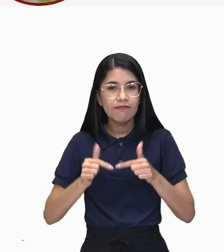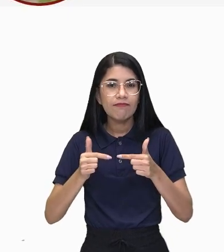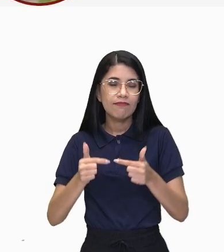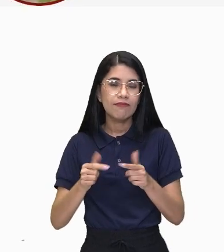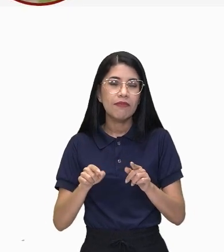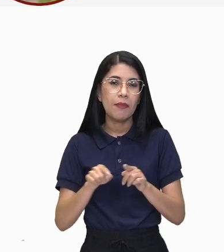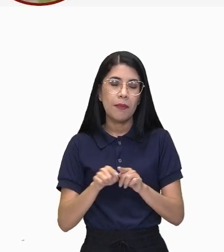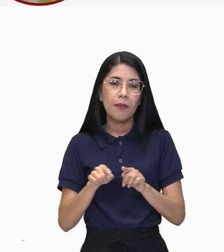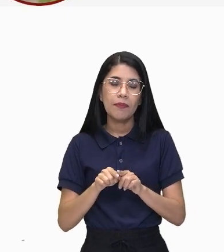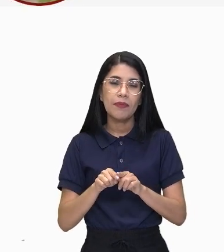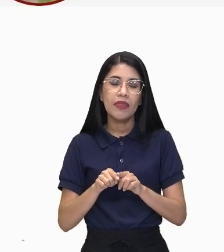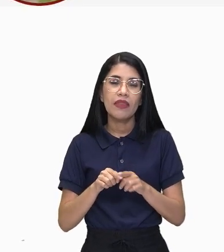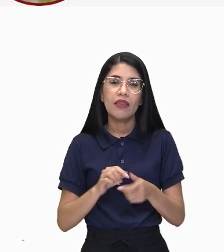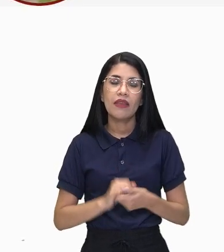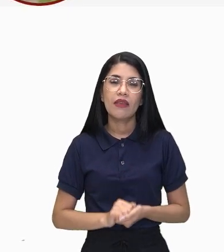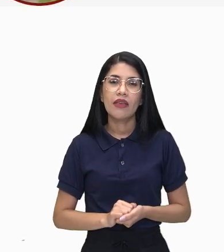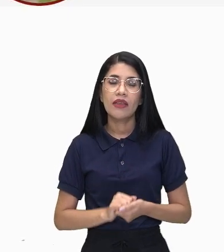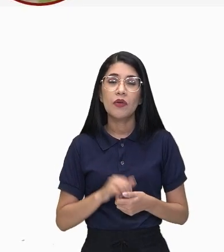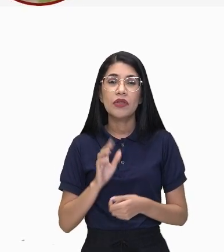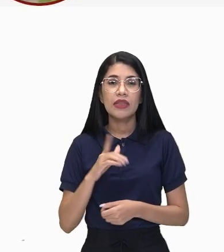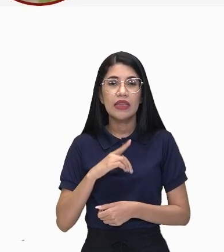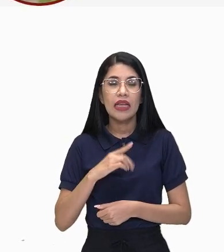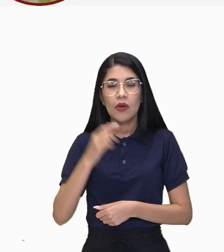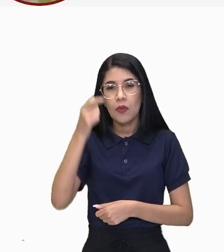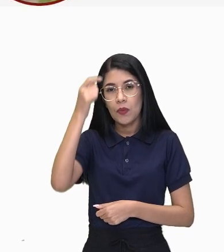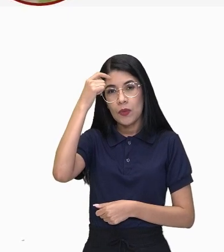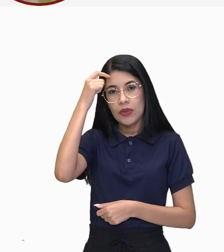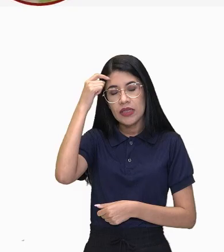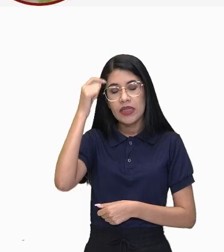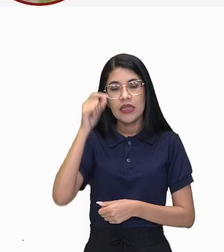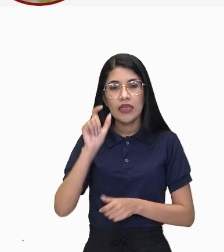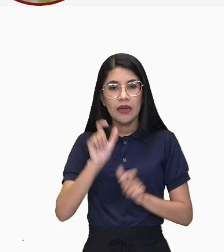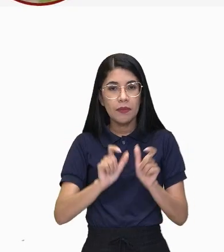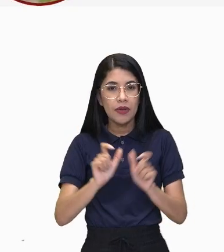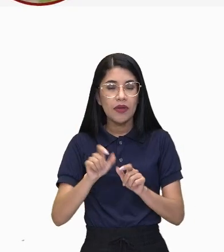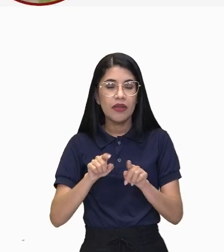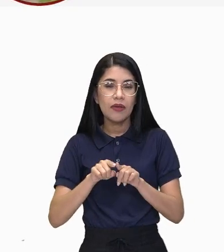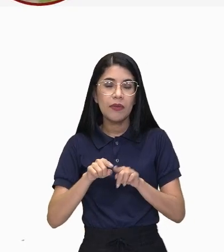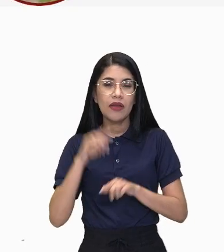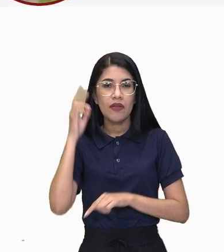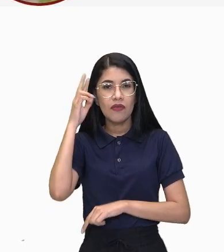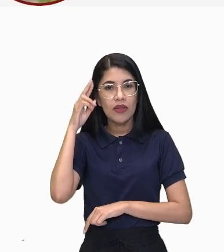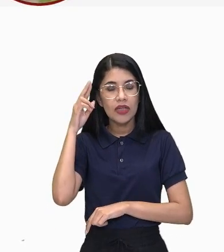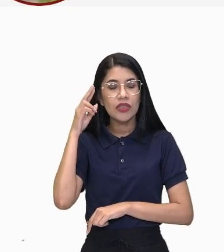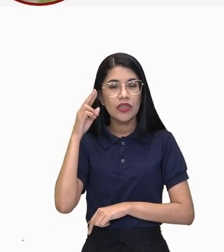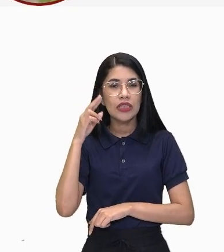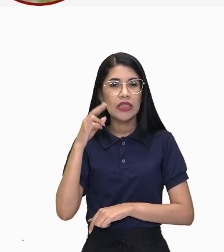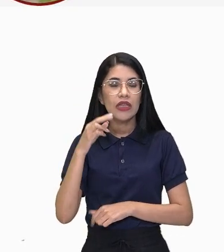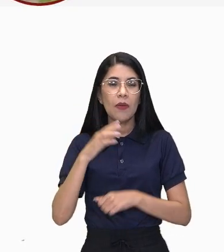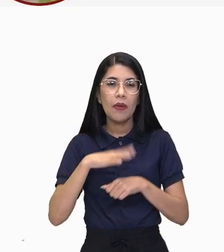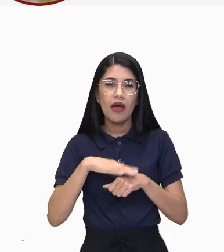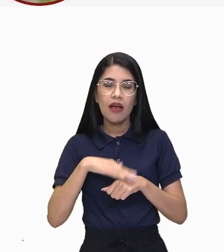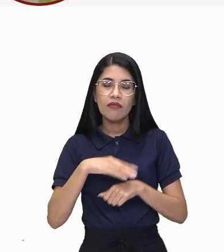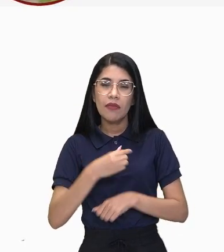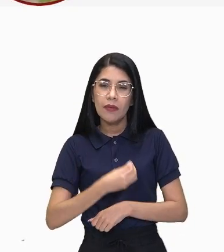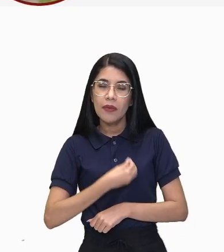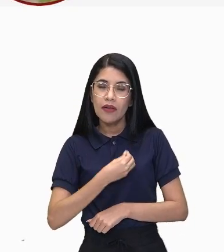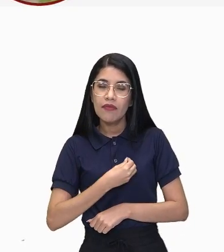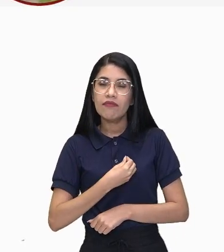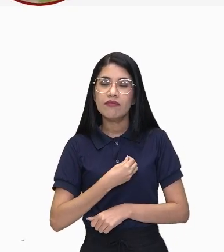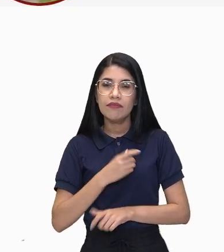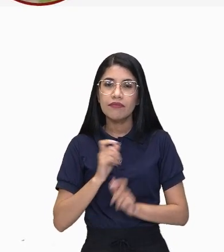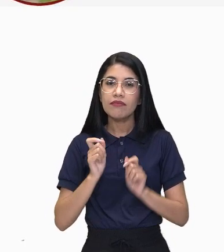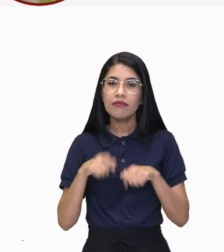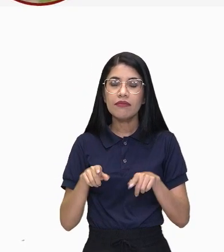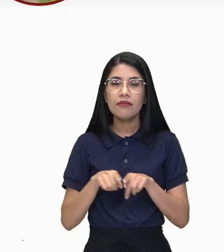isso. Então, a partir dessa consciência, claro, que as pessoas têm, de refletir sobre si mesmo, porque quando a gente reflete sobre si mesmo, você vai ver